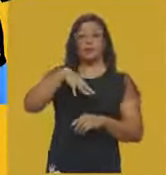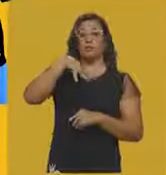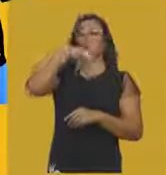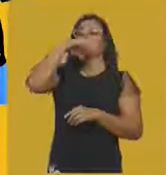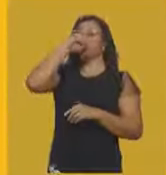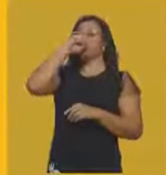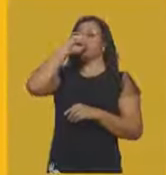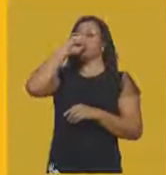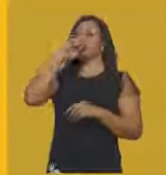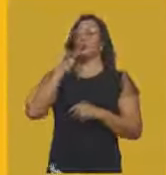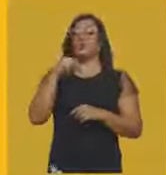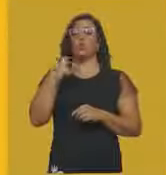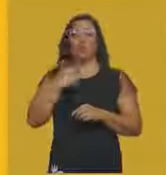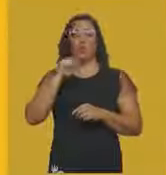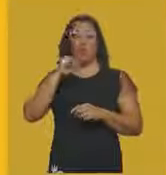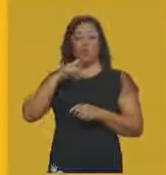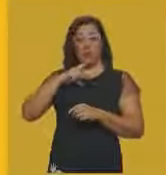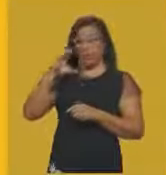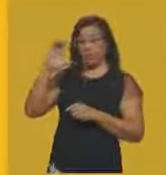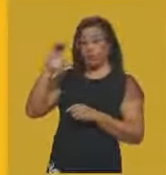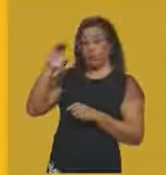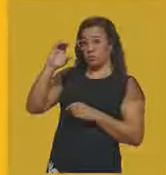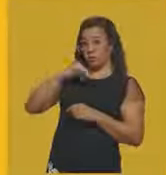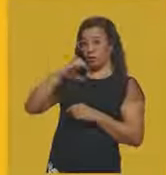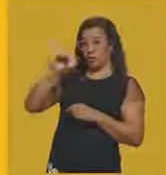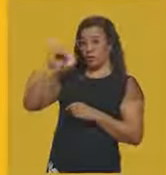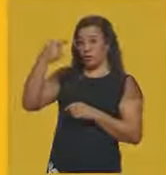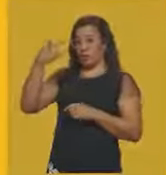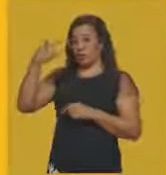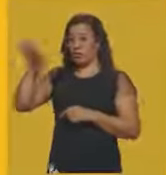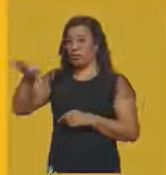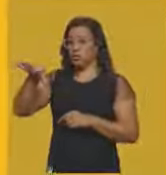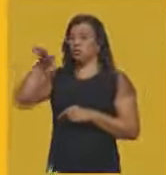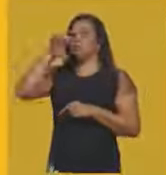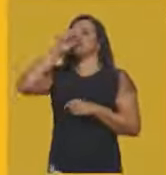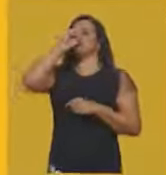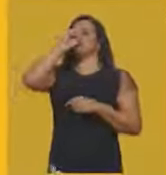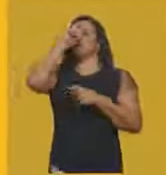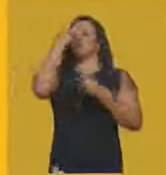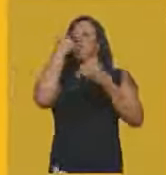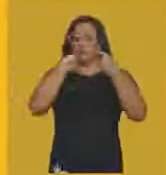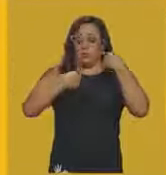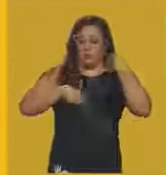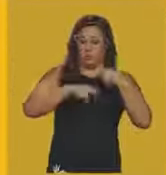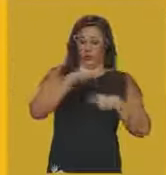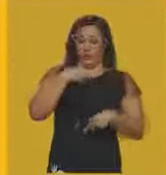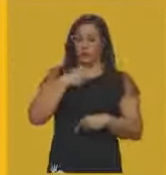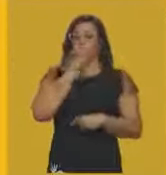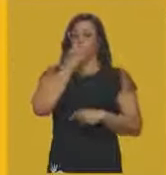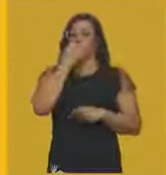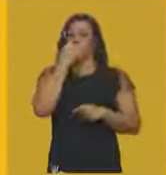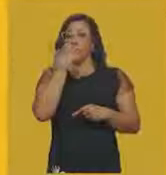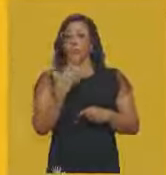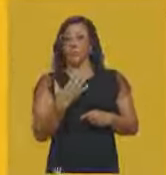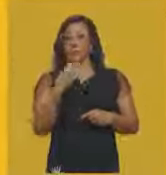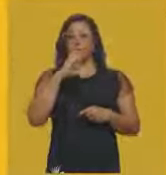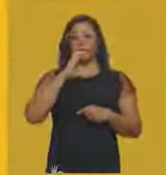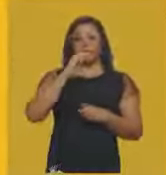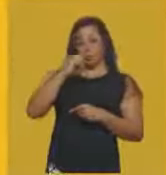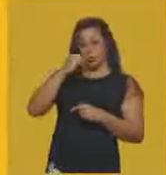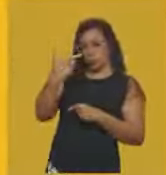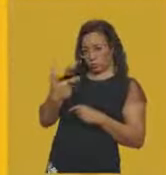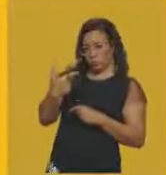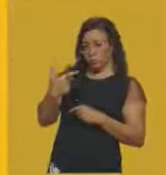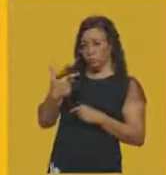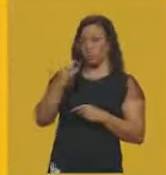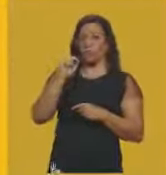em eliminar o gás carbônico do corpo e levar o oxigênio até as células. Quem faz isso aí é o